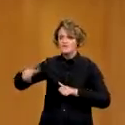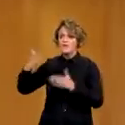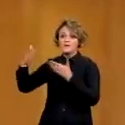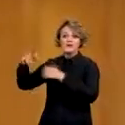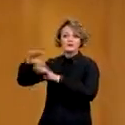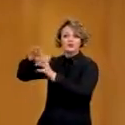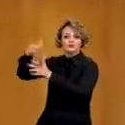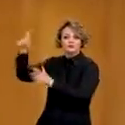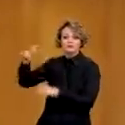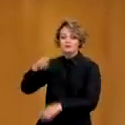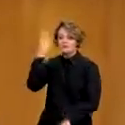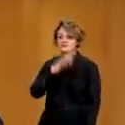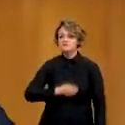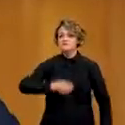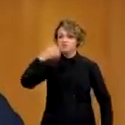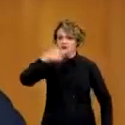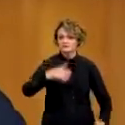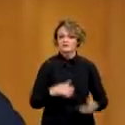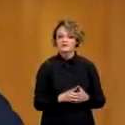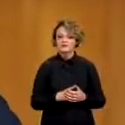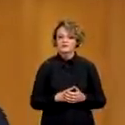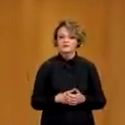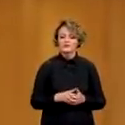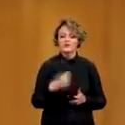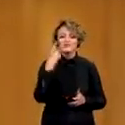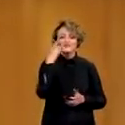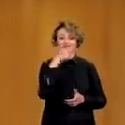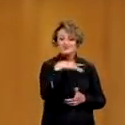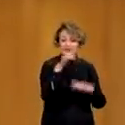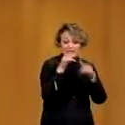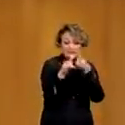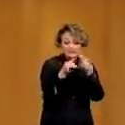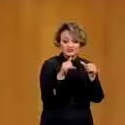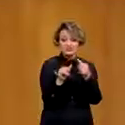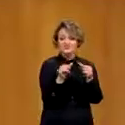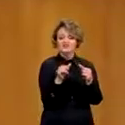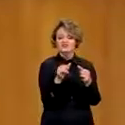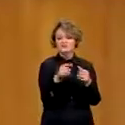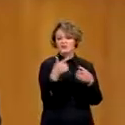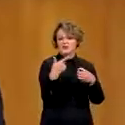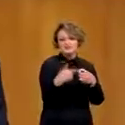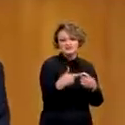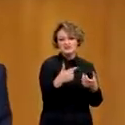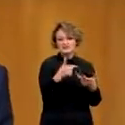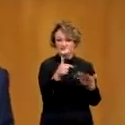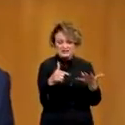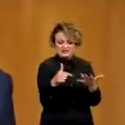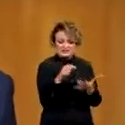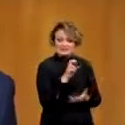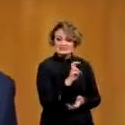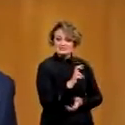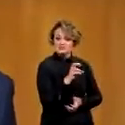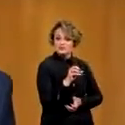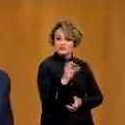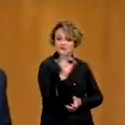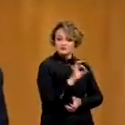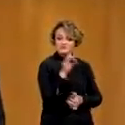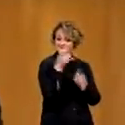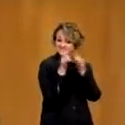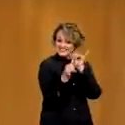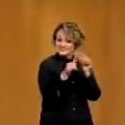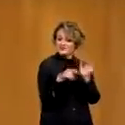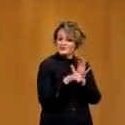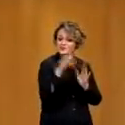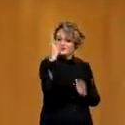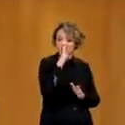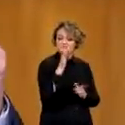mundo. Quando você coloca toda a energia, inclusive combustível, junto, 50% da energia